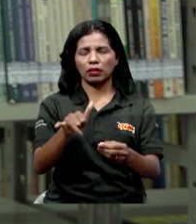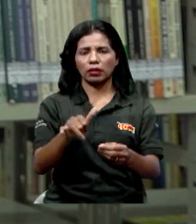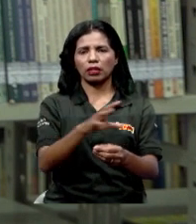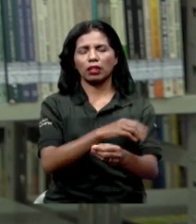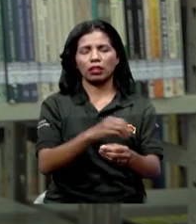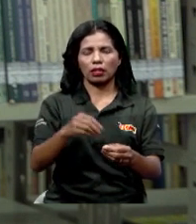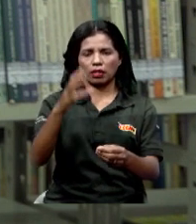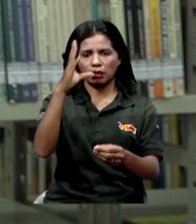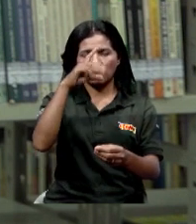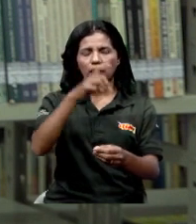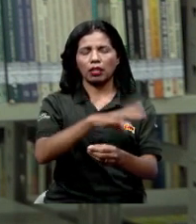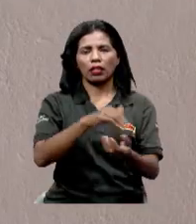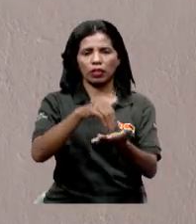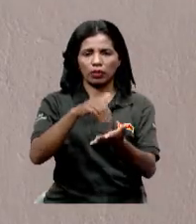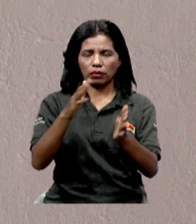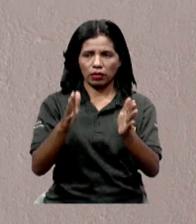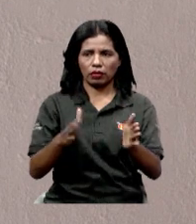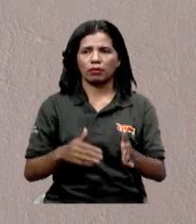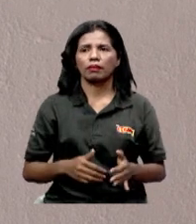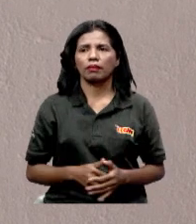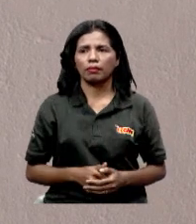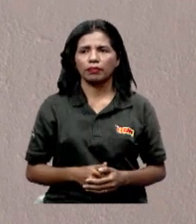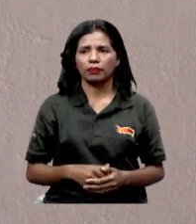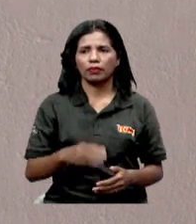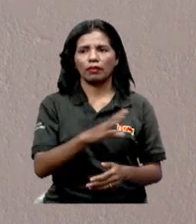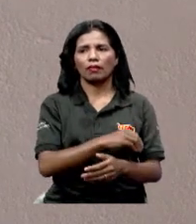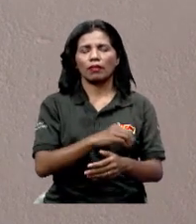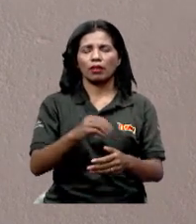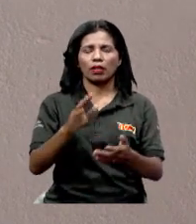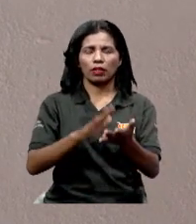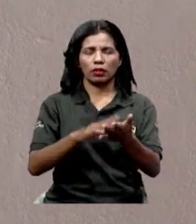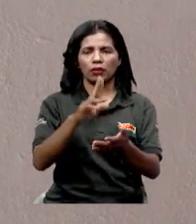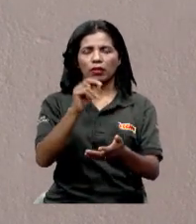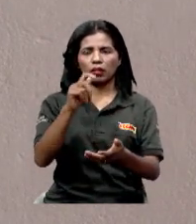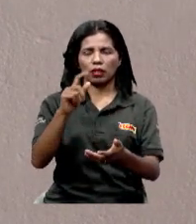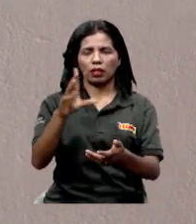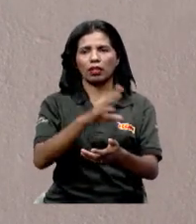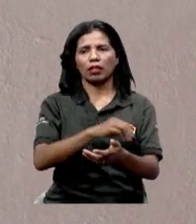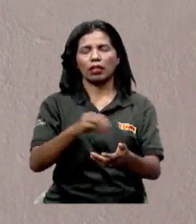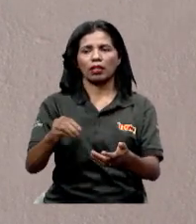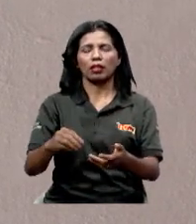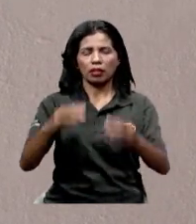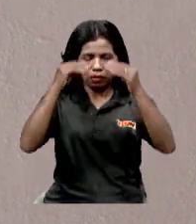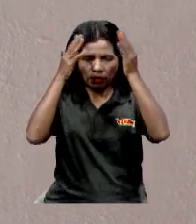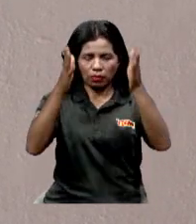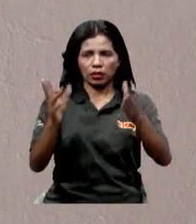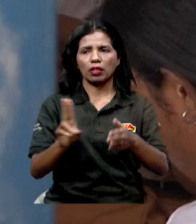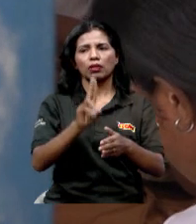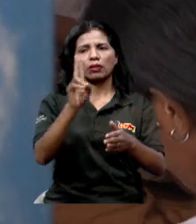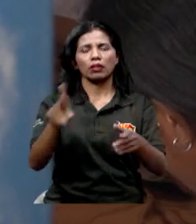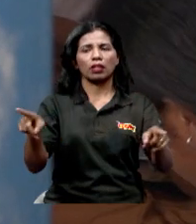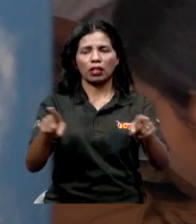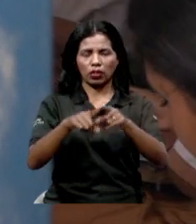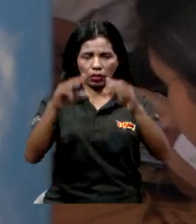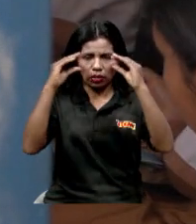crescimento e a nível de vocabulário. Nune emos finalista ensino secundário Hateten, maneira nebe professor Sira utiliza hanori